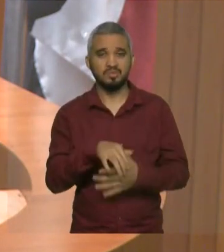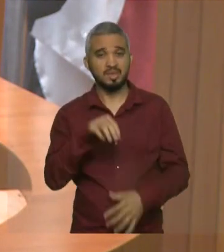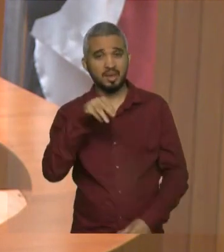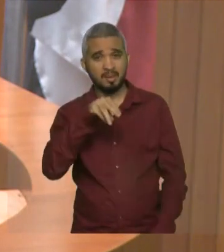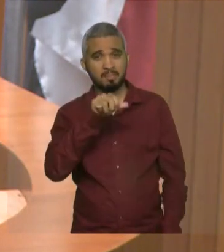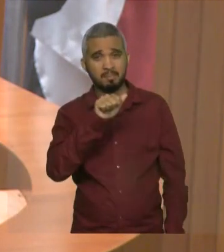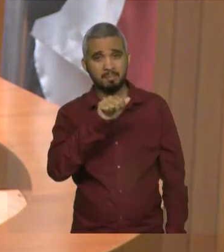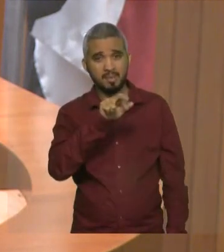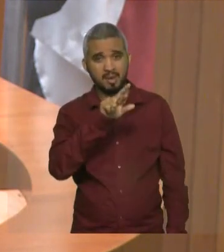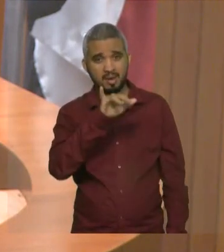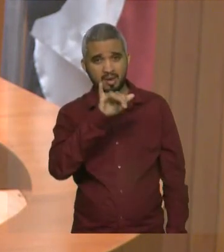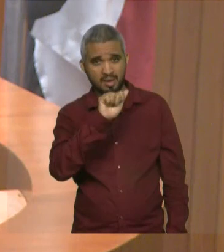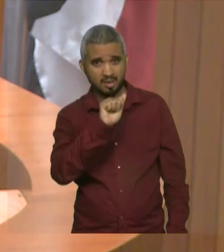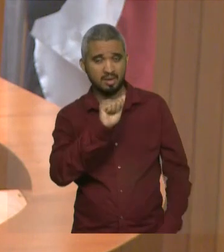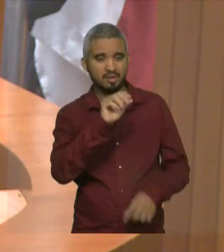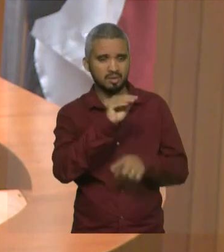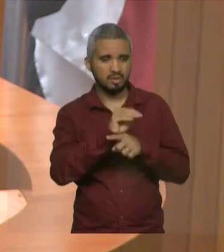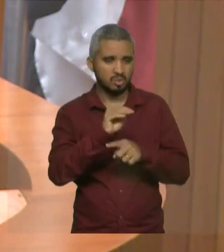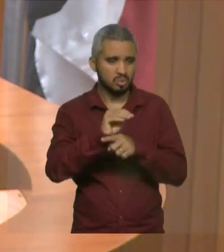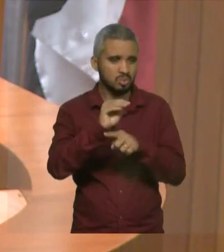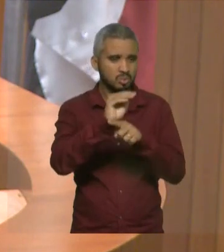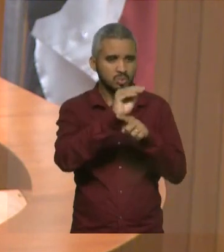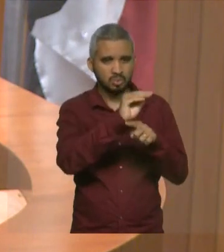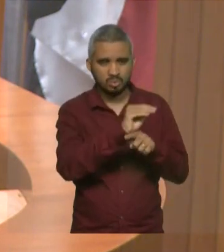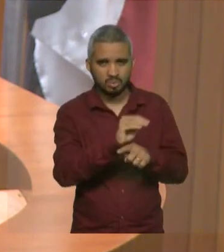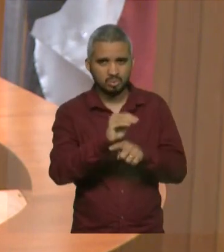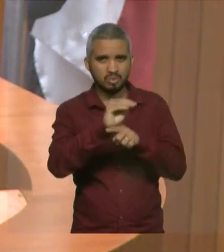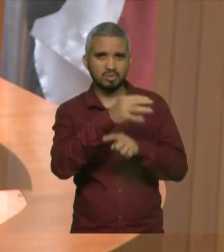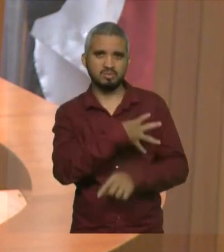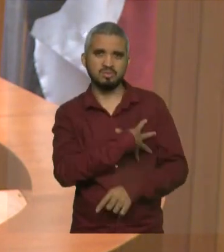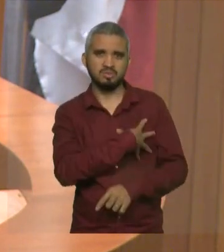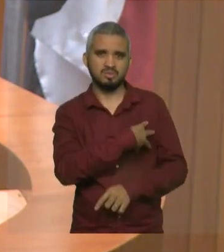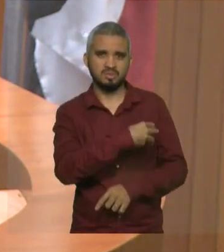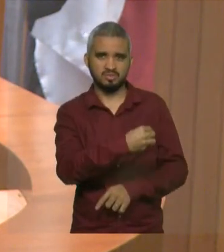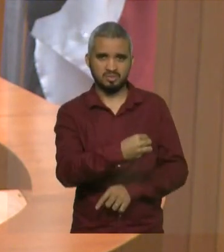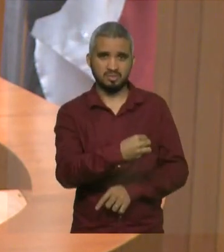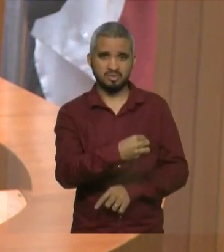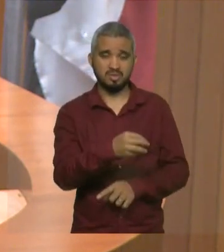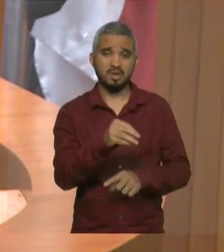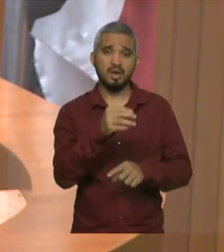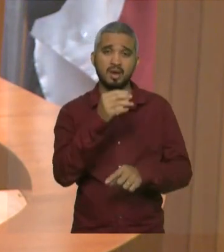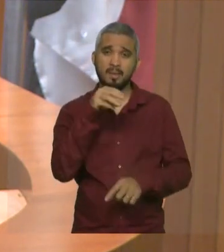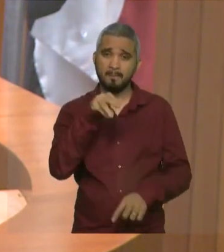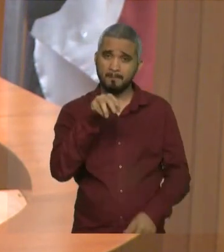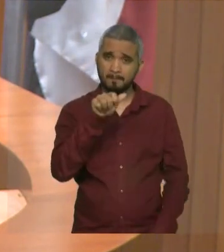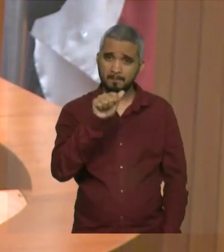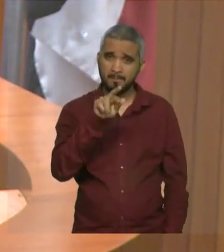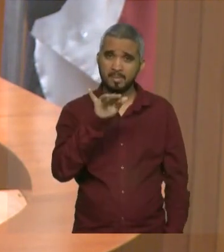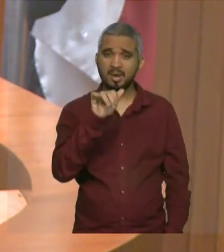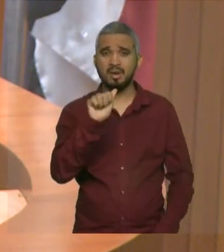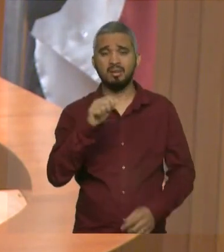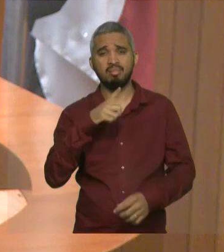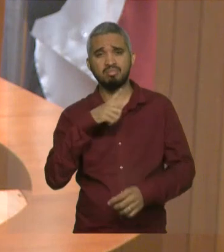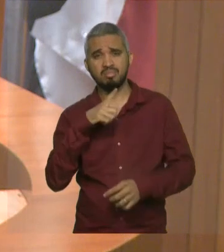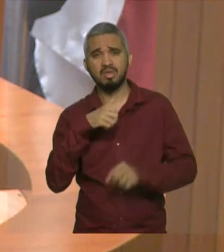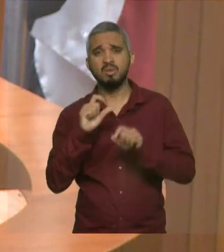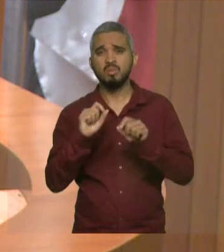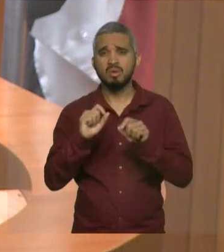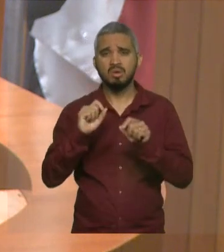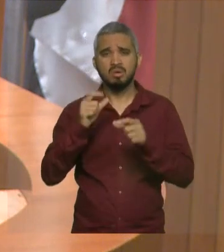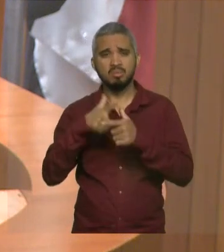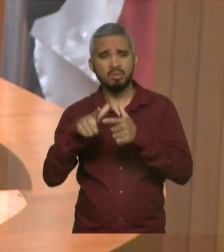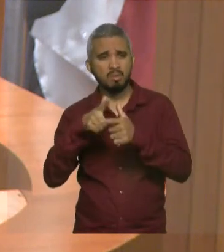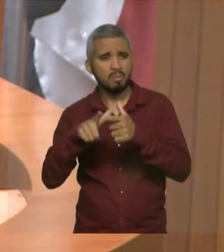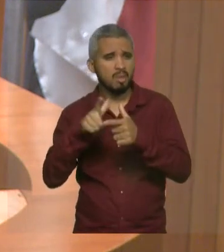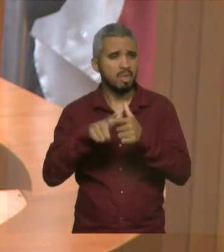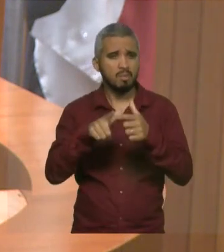filhos, é a Maria que enfrenta todos os desafios da própria família. E